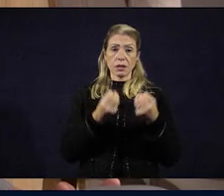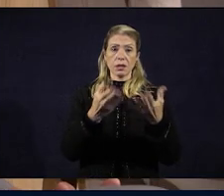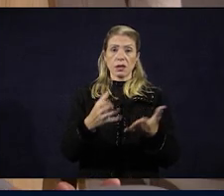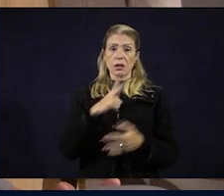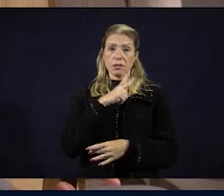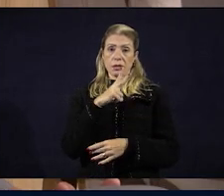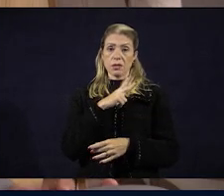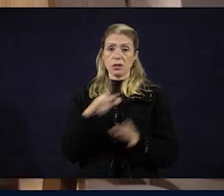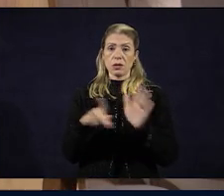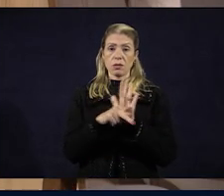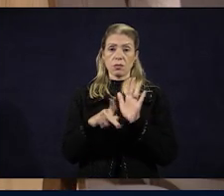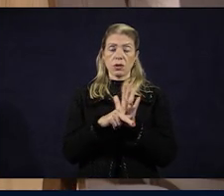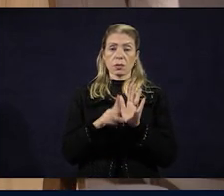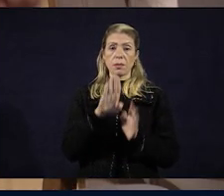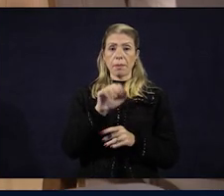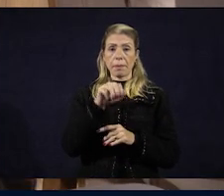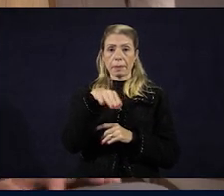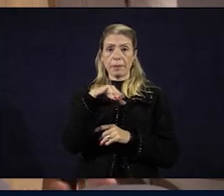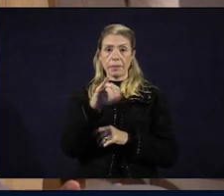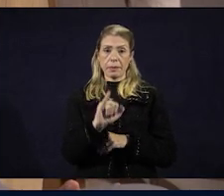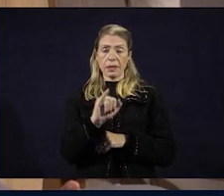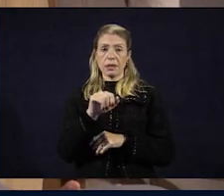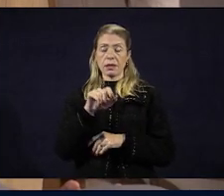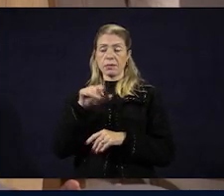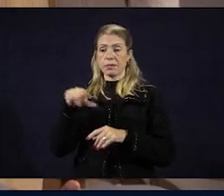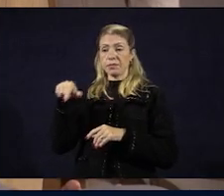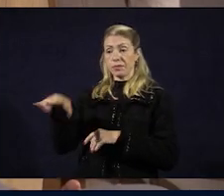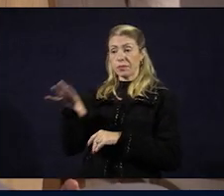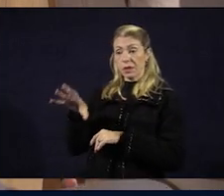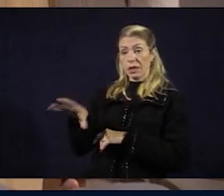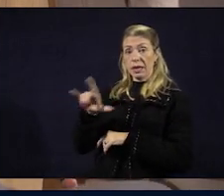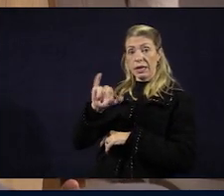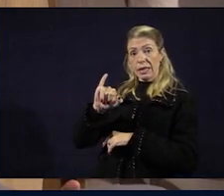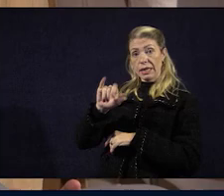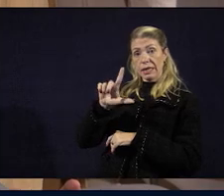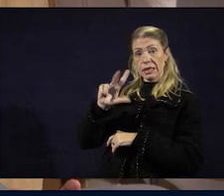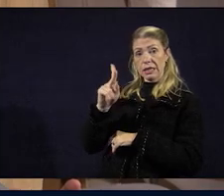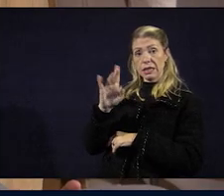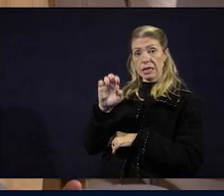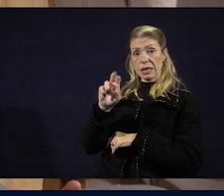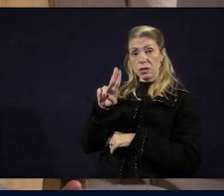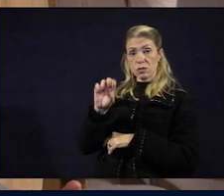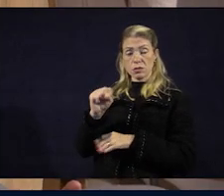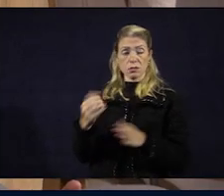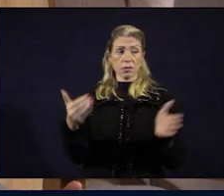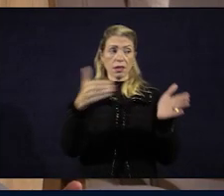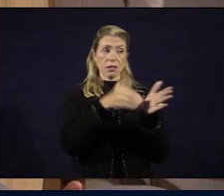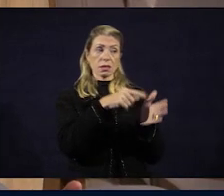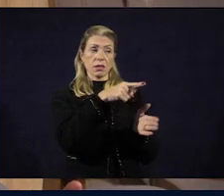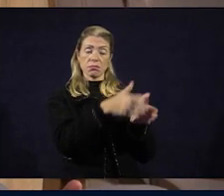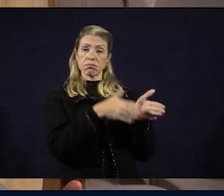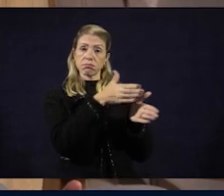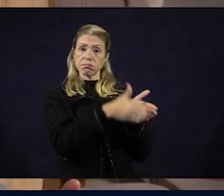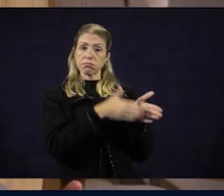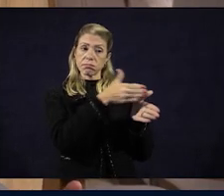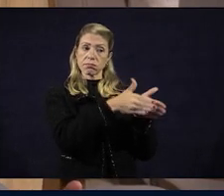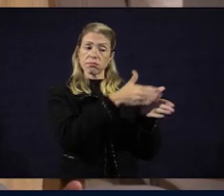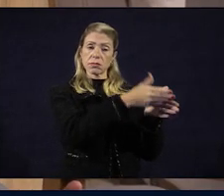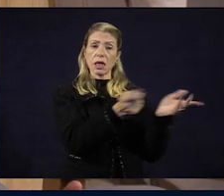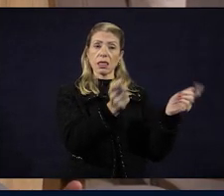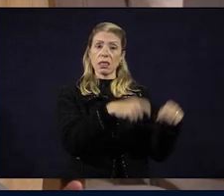setor privado, a Bamin levou ali de Ilhéus a Caetité, investimentos estão sendo realizados para colocarmos, então, o setor ferroviário